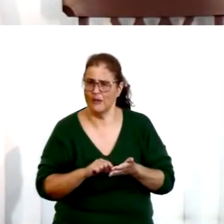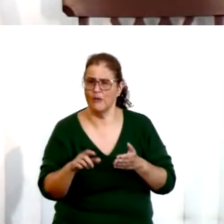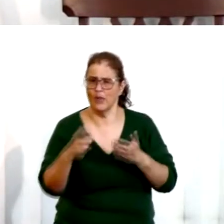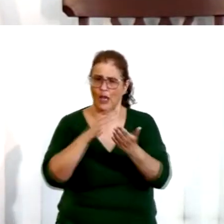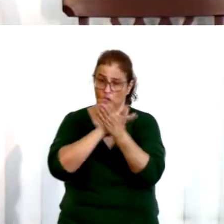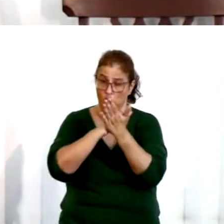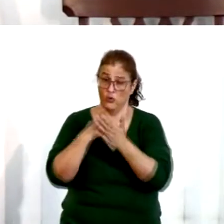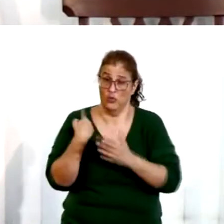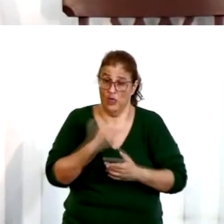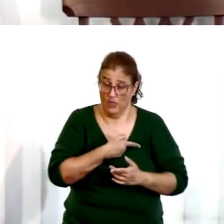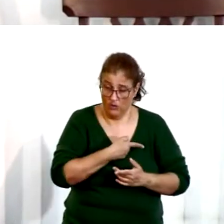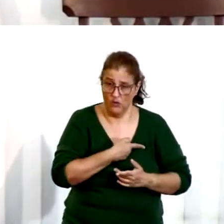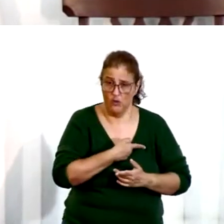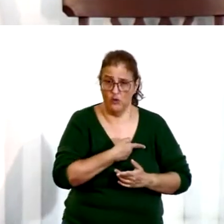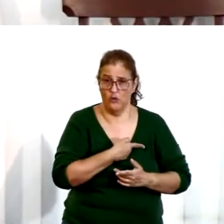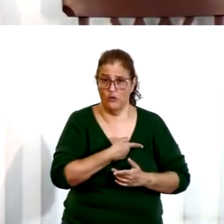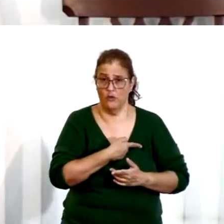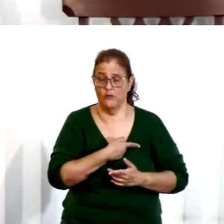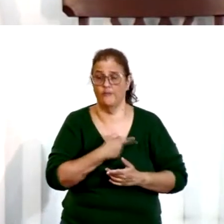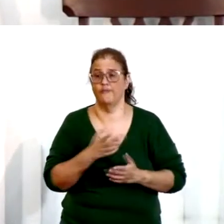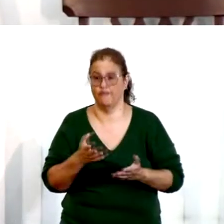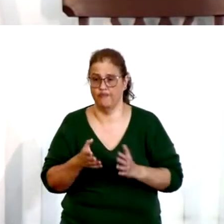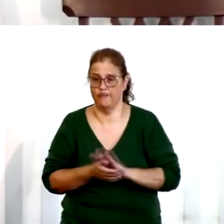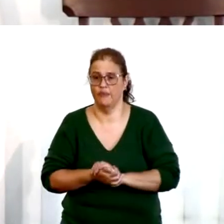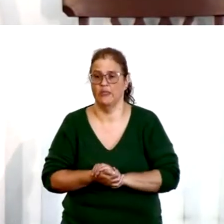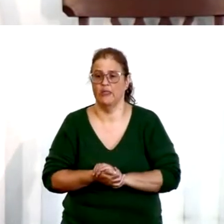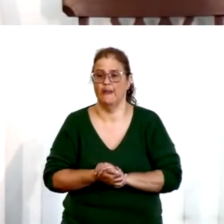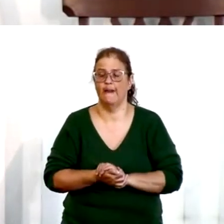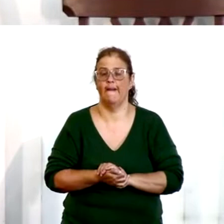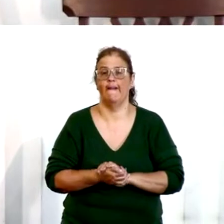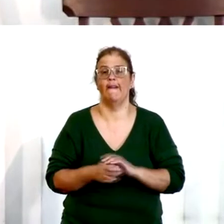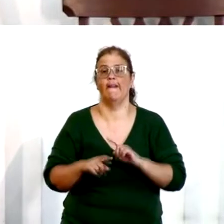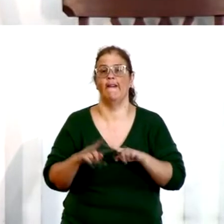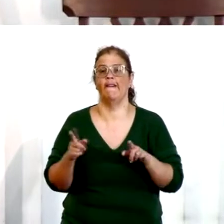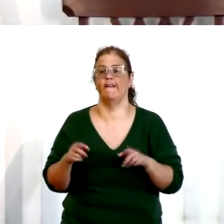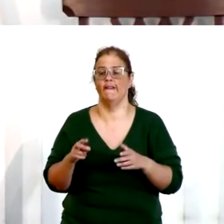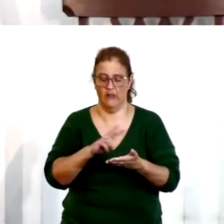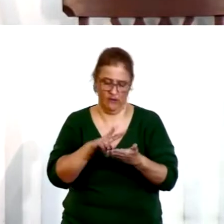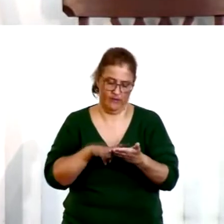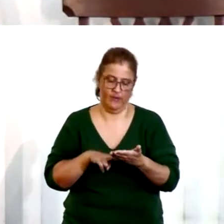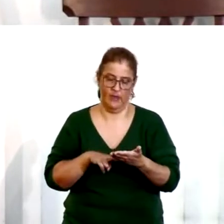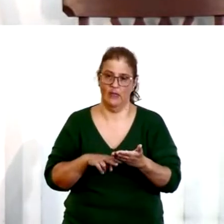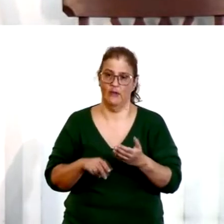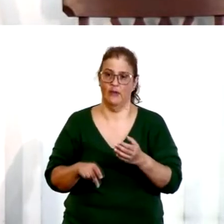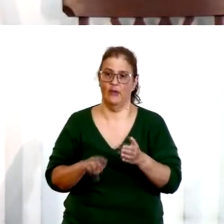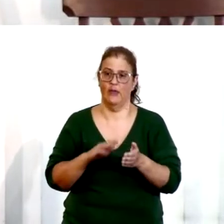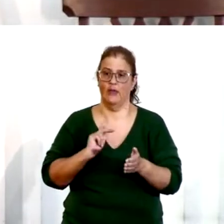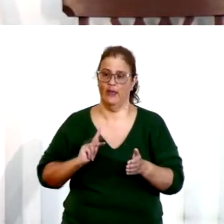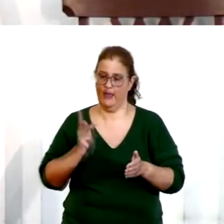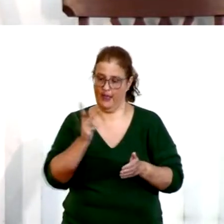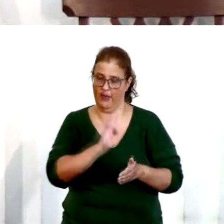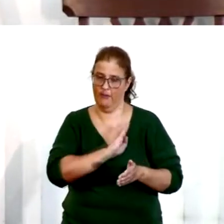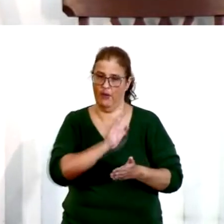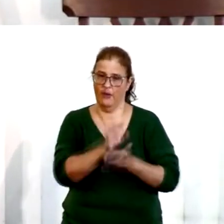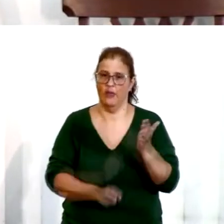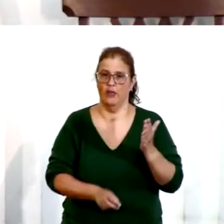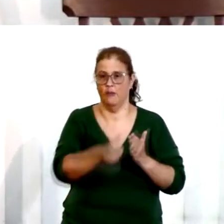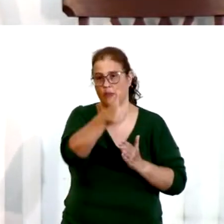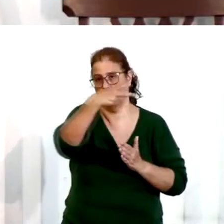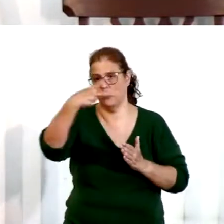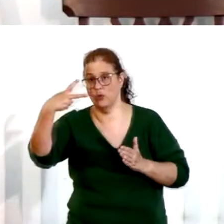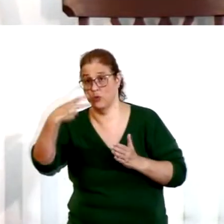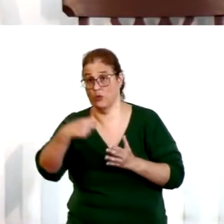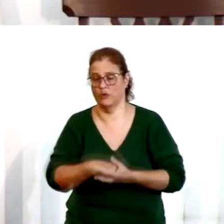vai entender, e se quiser abrir o texto comigo, você vai ver isso com os seus próprios olhos, em Hebreus capítulo 12. Veja